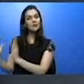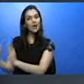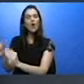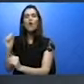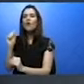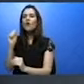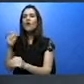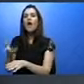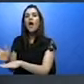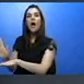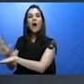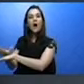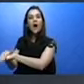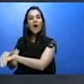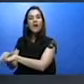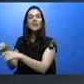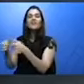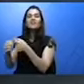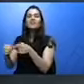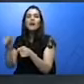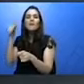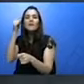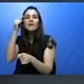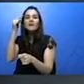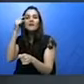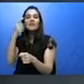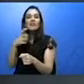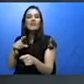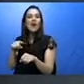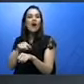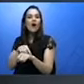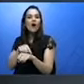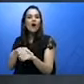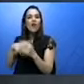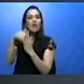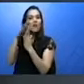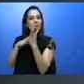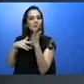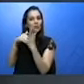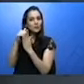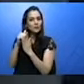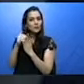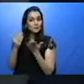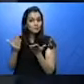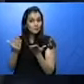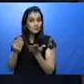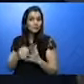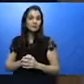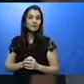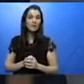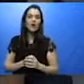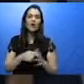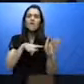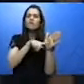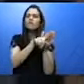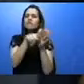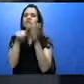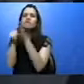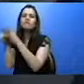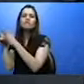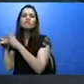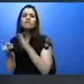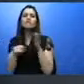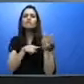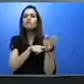Lisa estaria pensando nos momentos em que posou para o pintor? Então, com essas perguntinhas aqui,